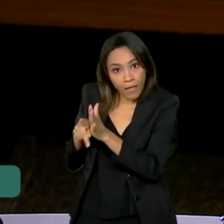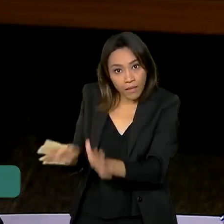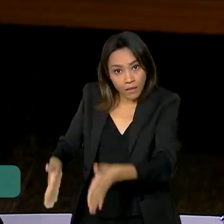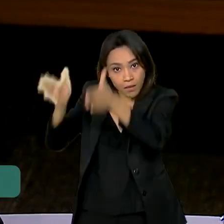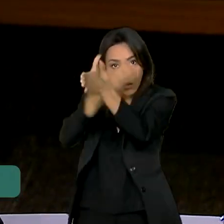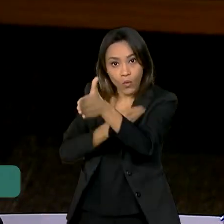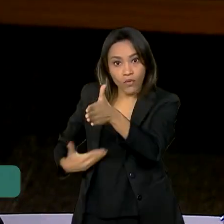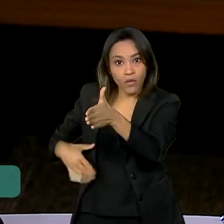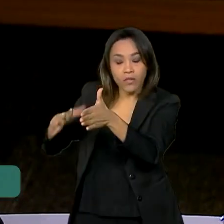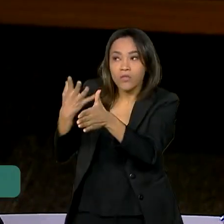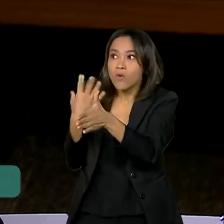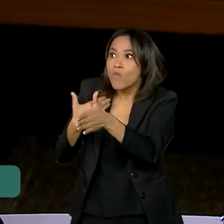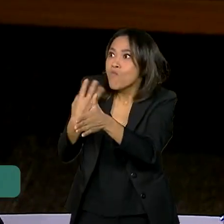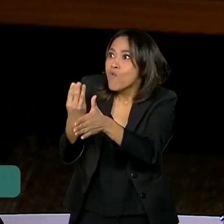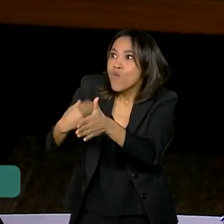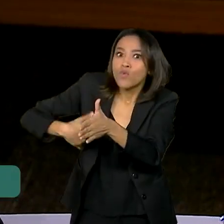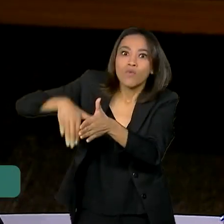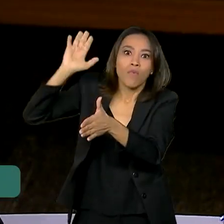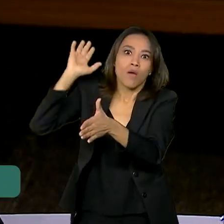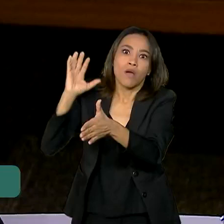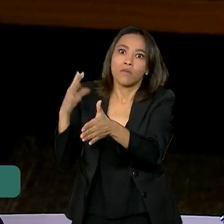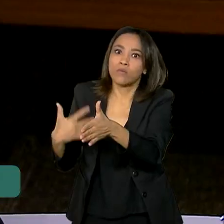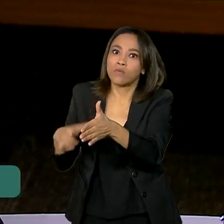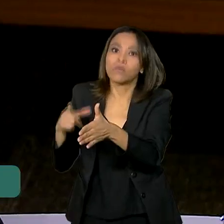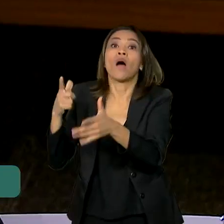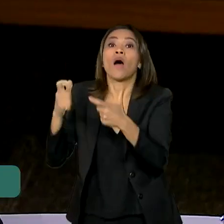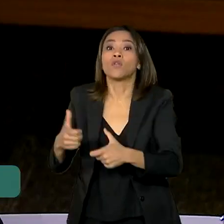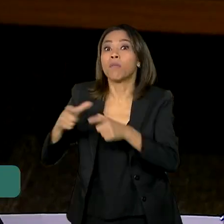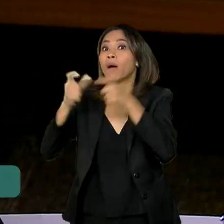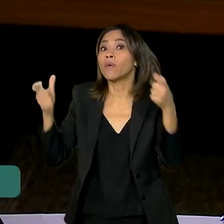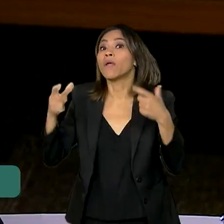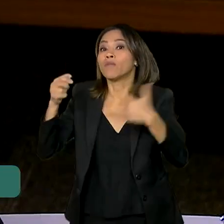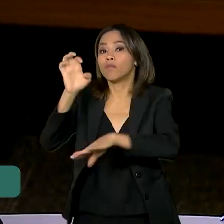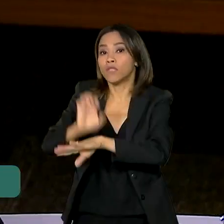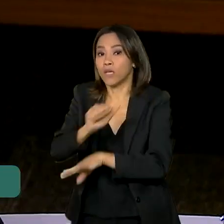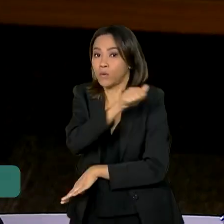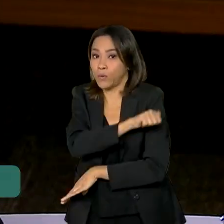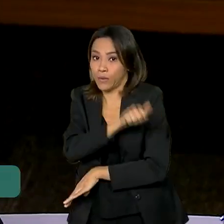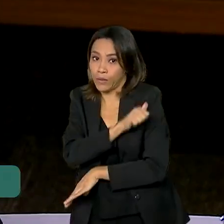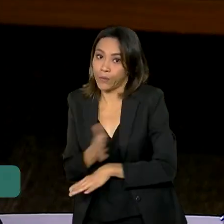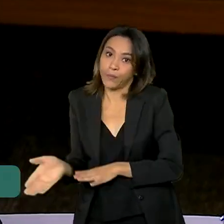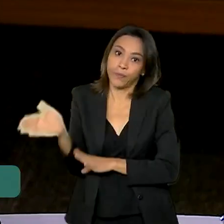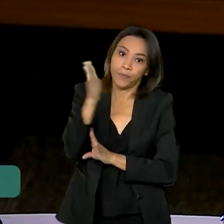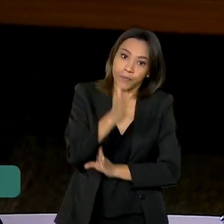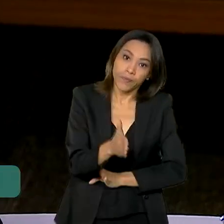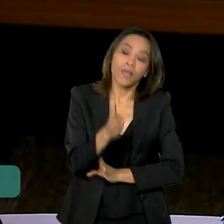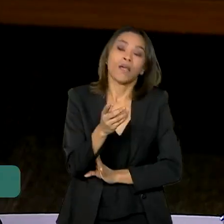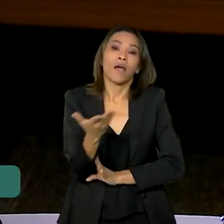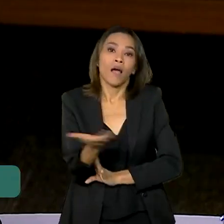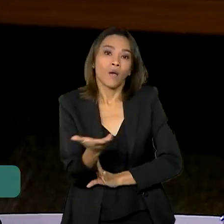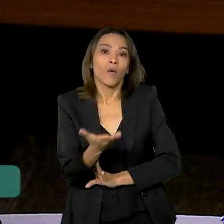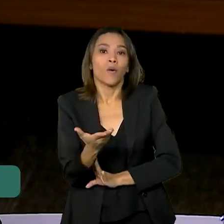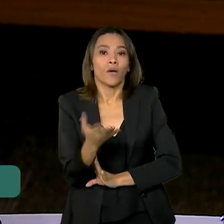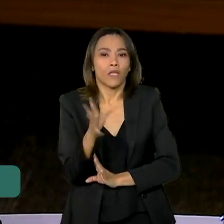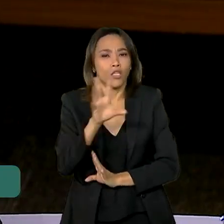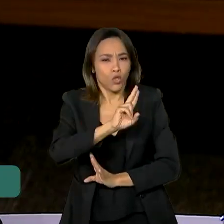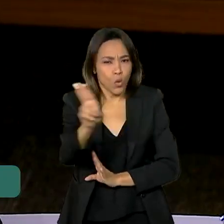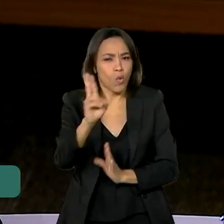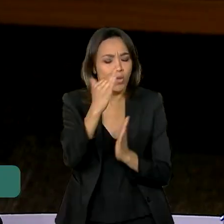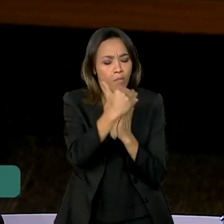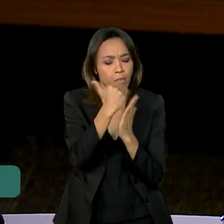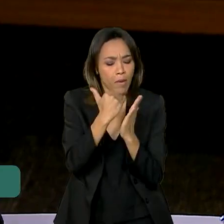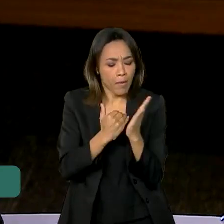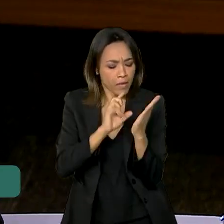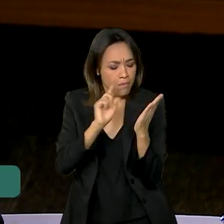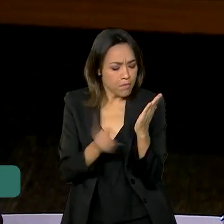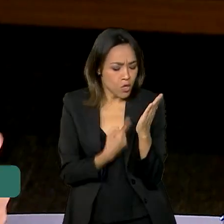3 mil, 1.800 são no estado do Rio de Janeiro, né? Para ver a expressão. No que está já no nosso acervo, né, catalogado, a gente tem 1.000